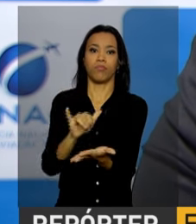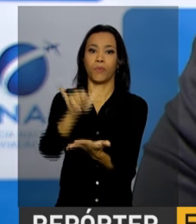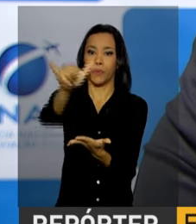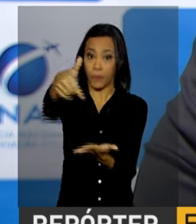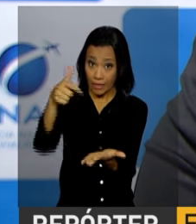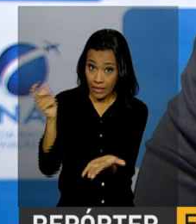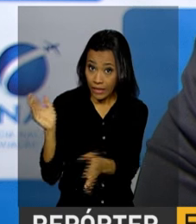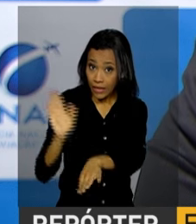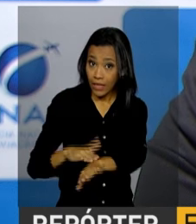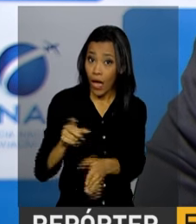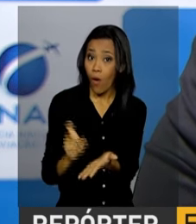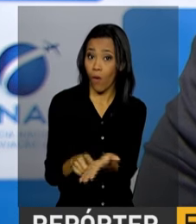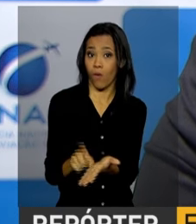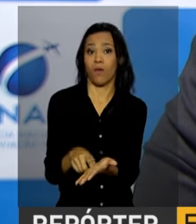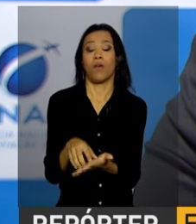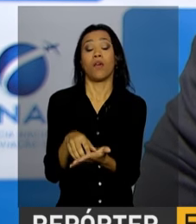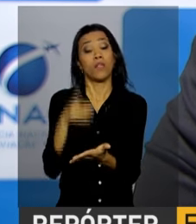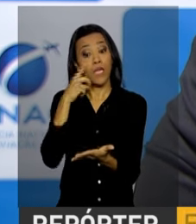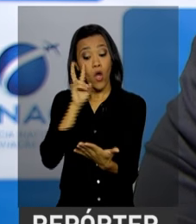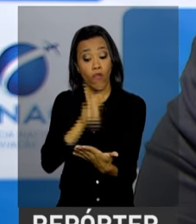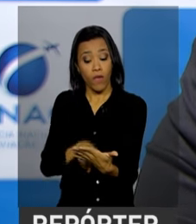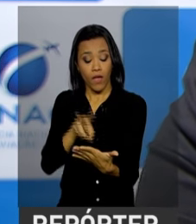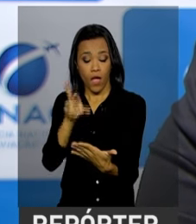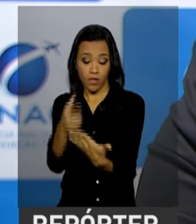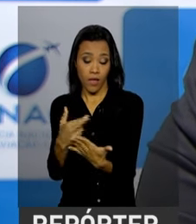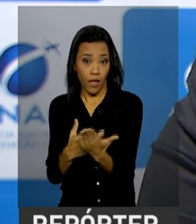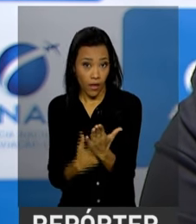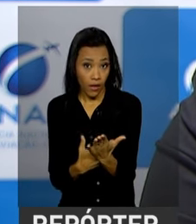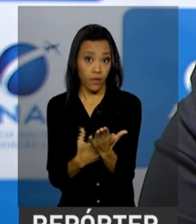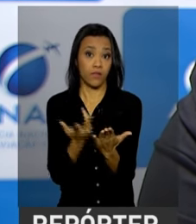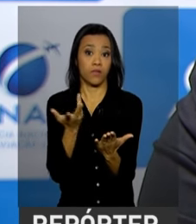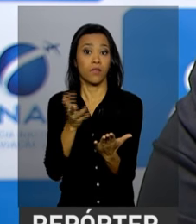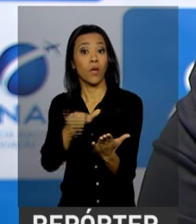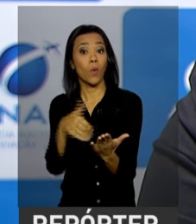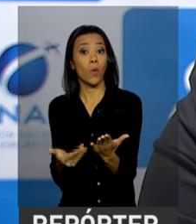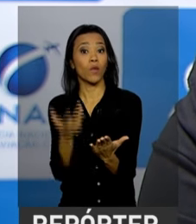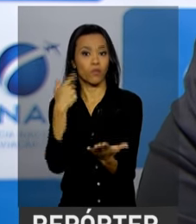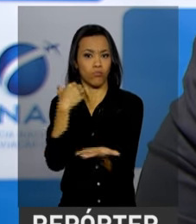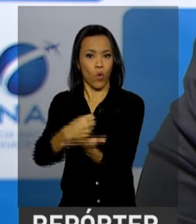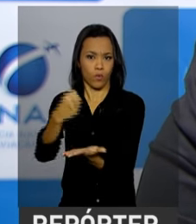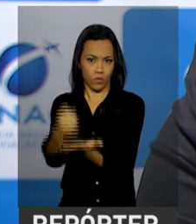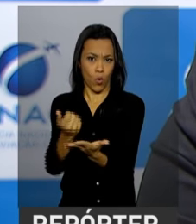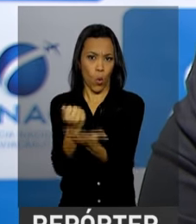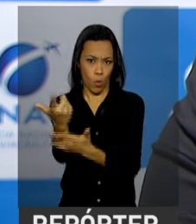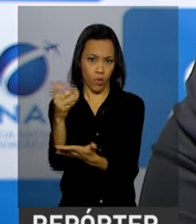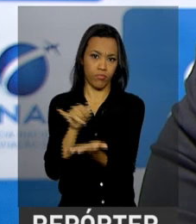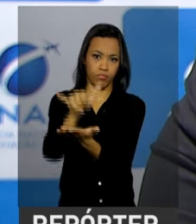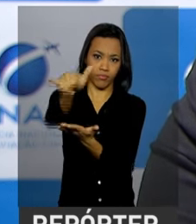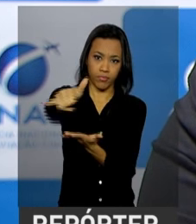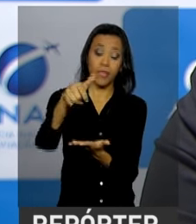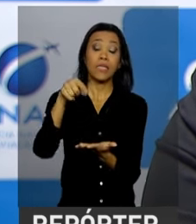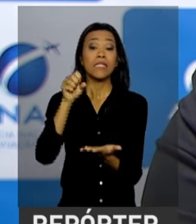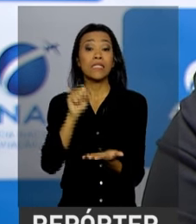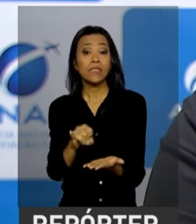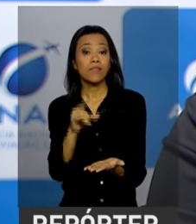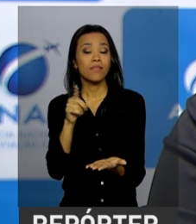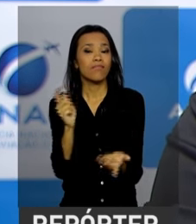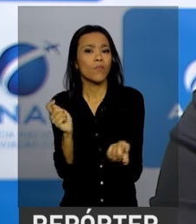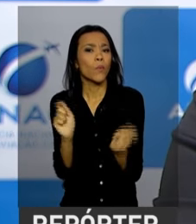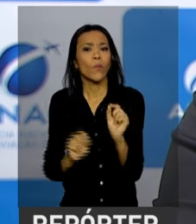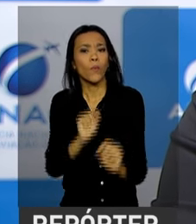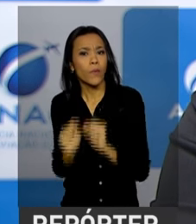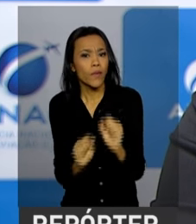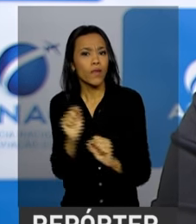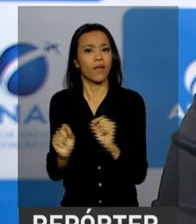passageiro tem que observar as regras que estavam postas no momento em que ele fez a contratação e avaliar se tem a possibilidade